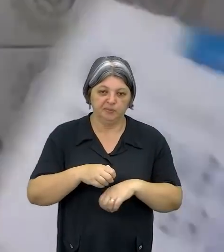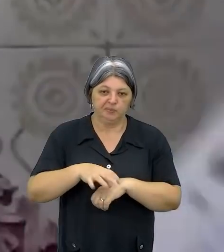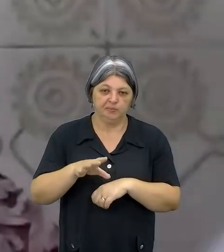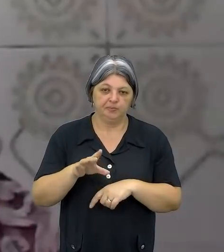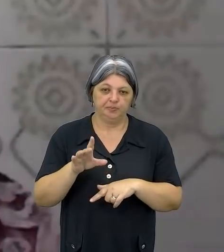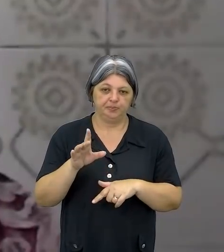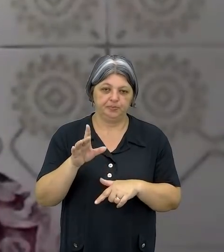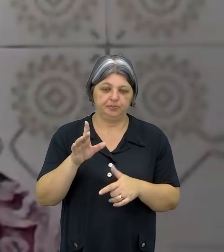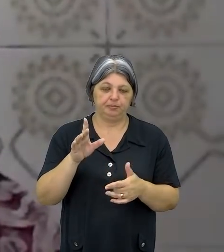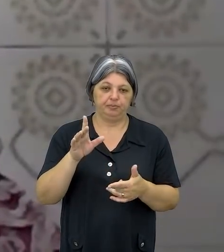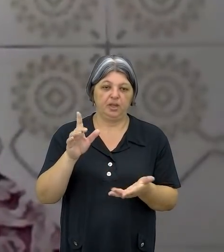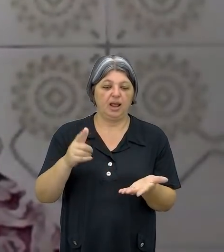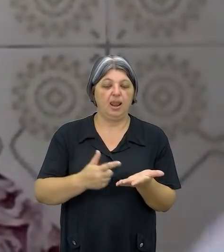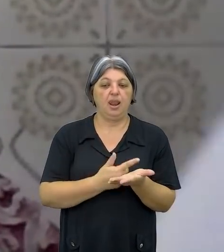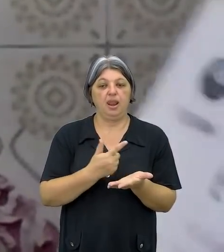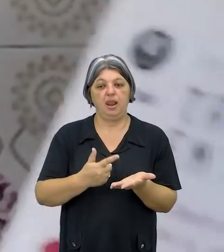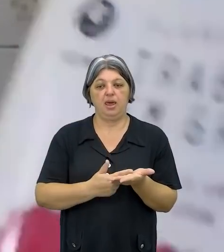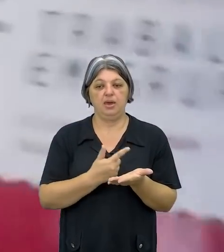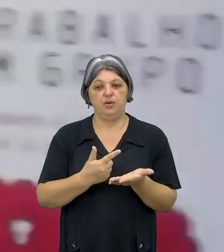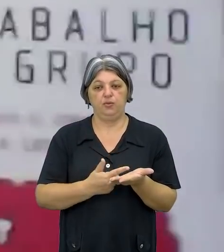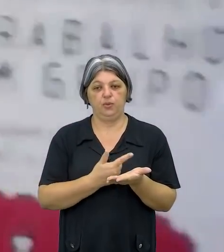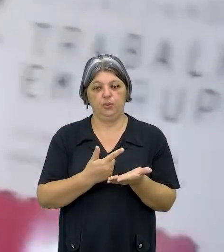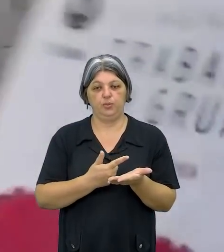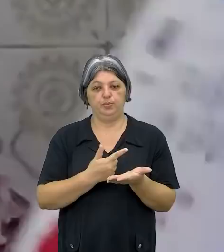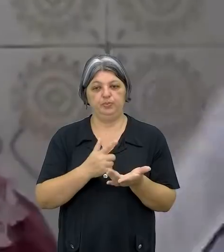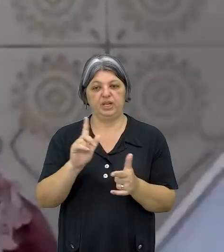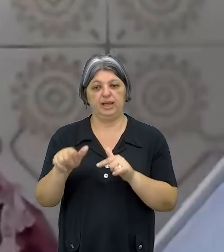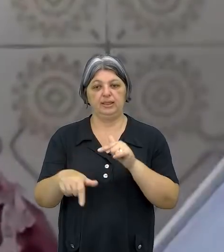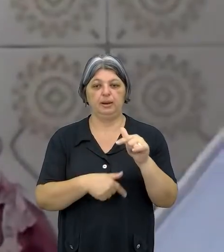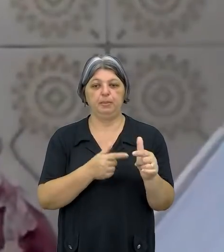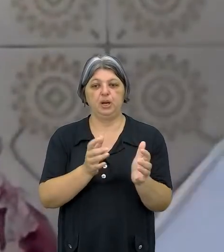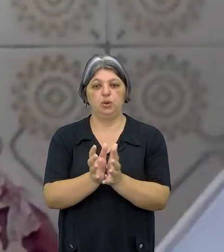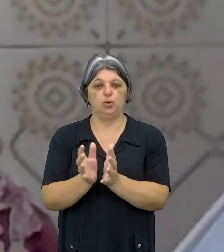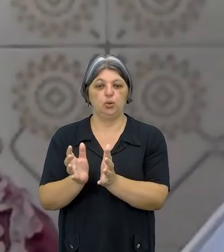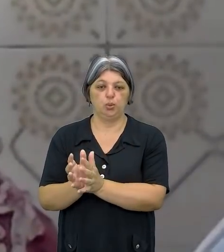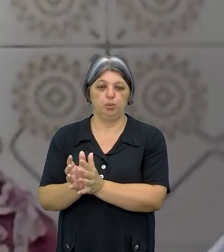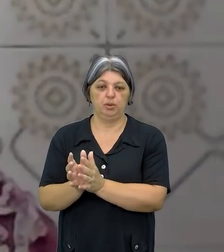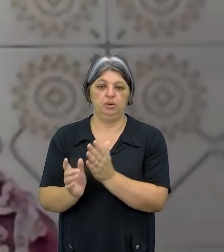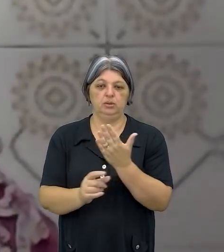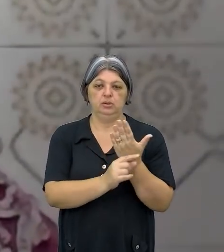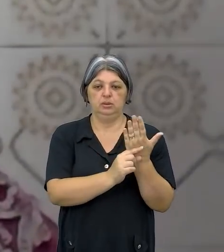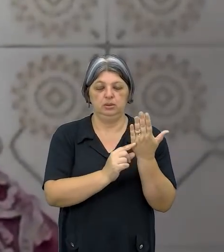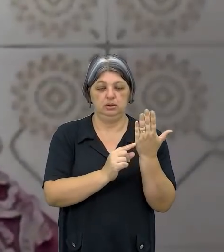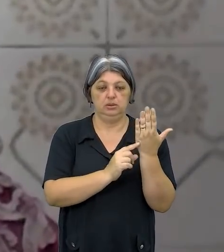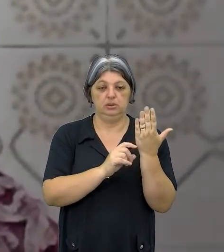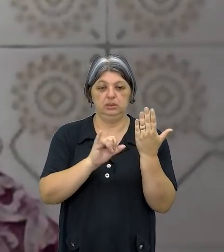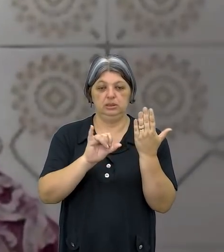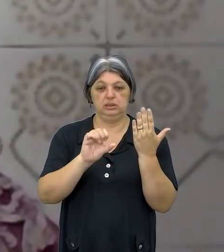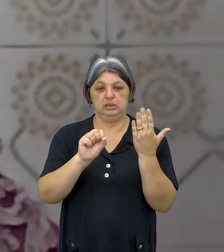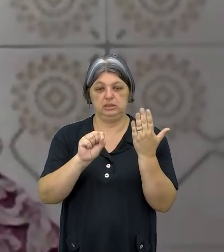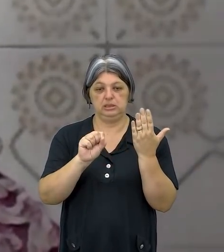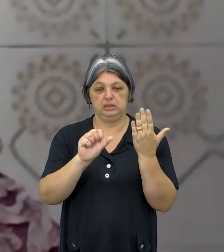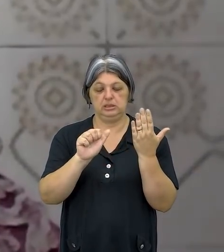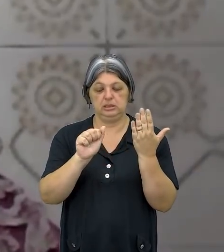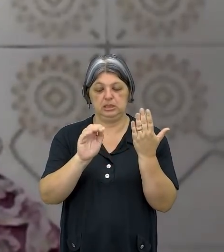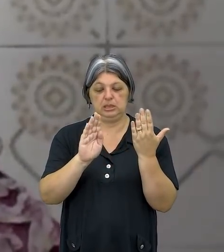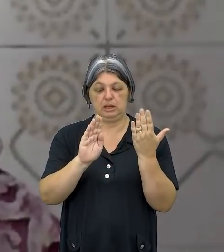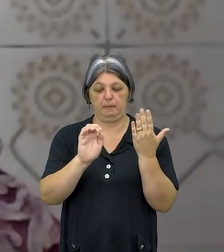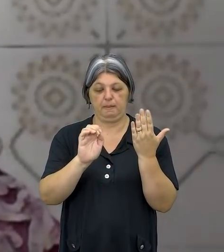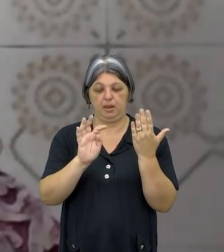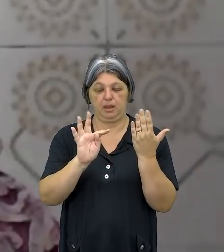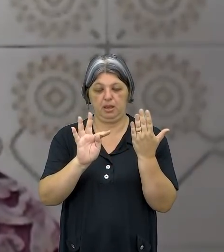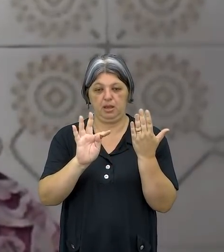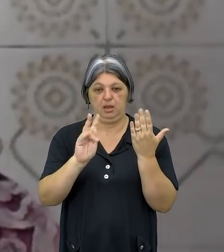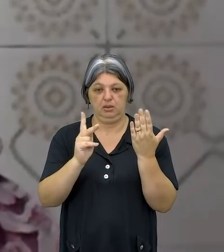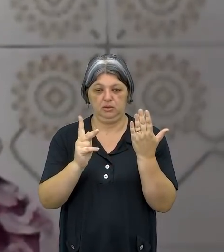de um livro, né, que é Trabalho em Grupo, da Elizabeth Coren e da Rachel Lawton, né,